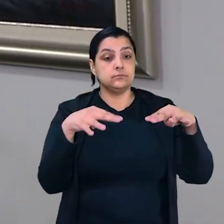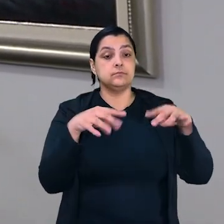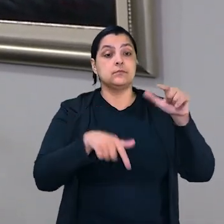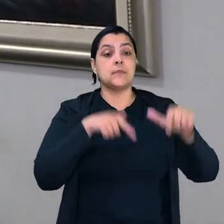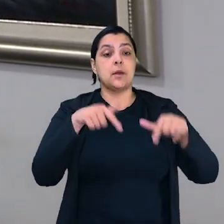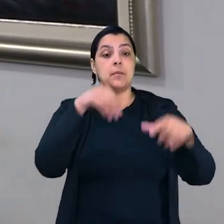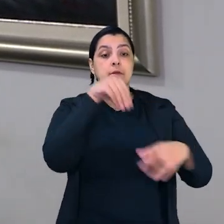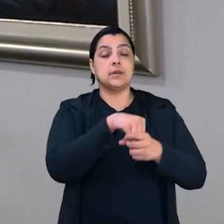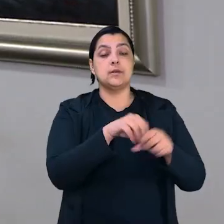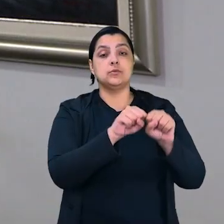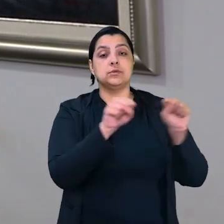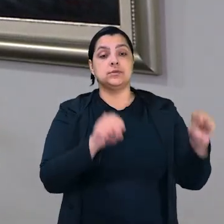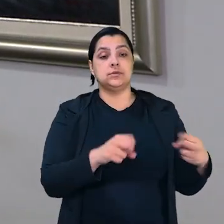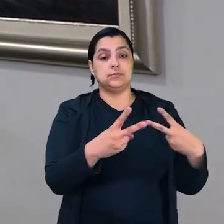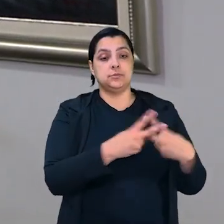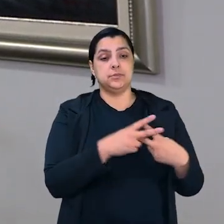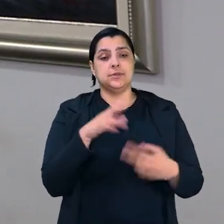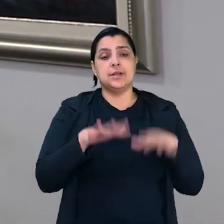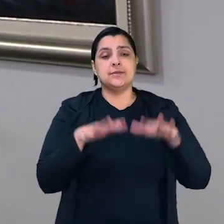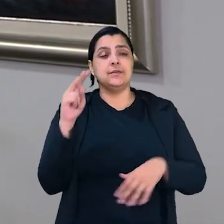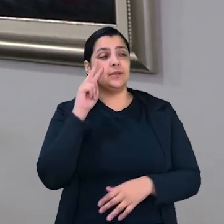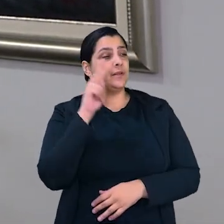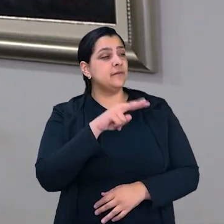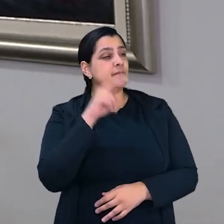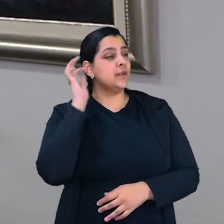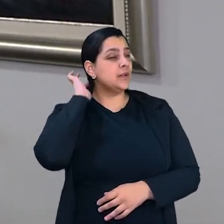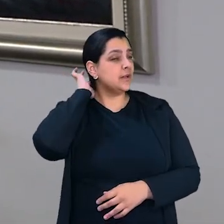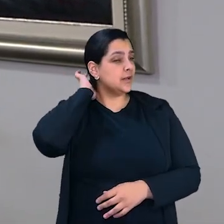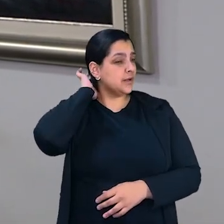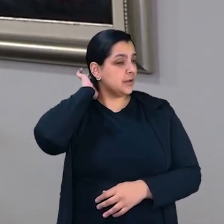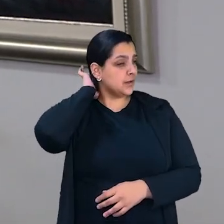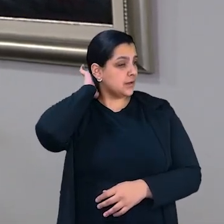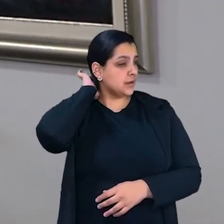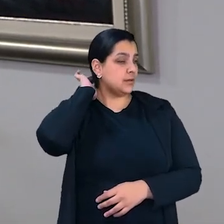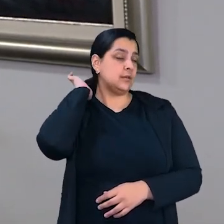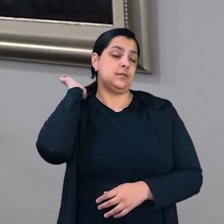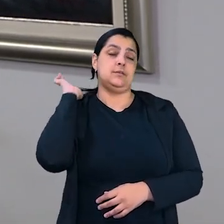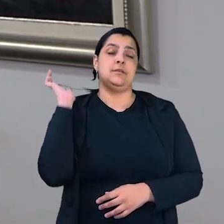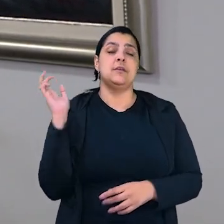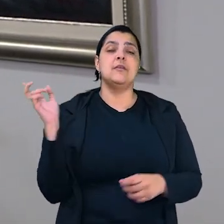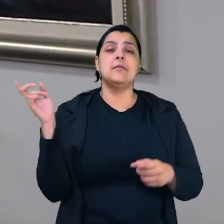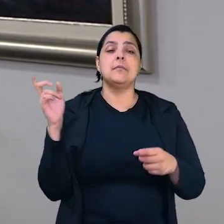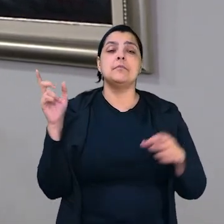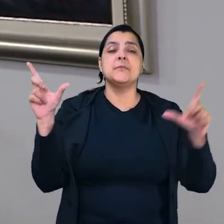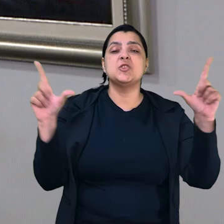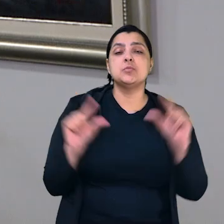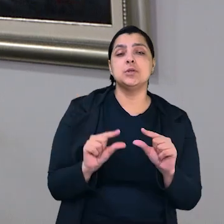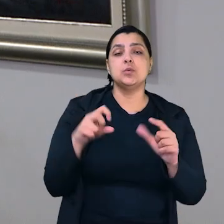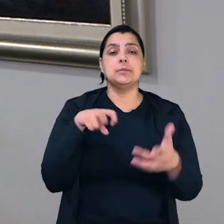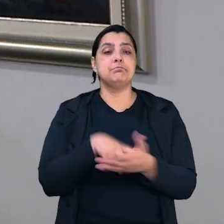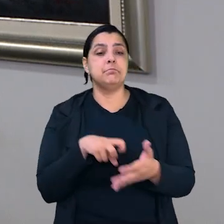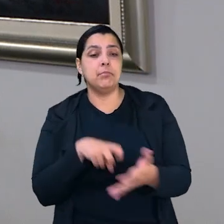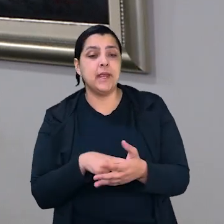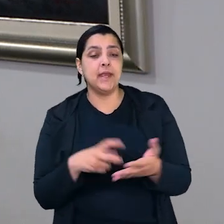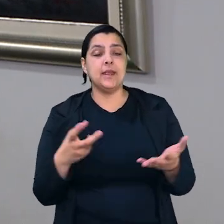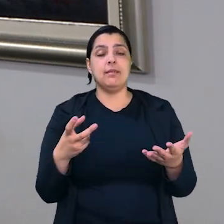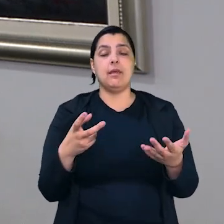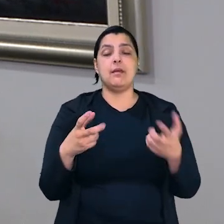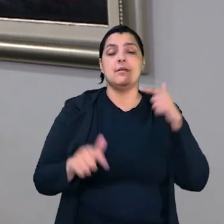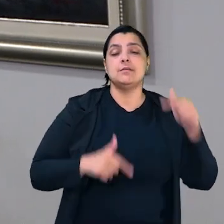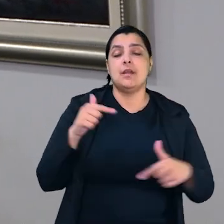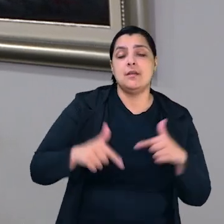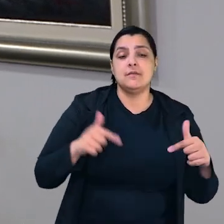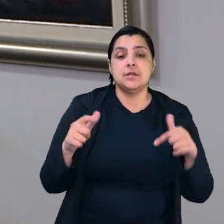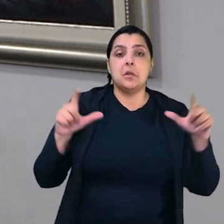questão do trabalho no sistema prisional. Ele é visto apenas como uma remissão de pena através